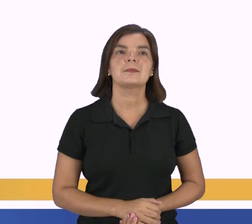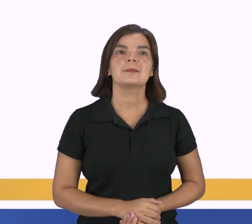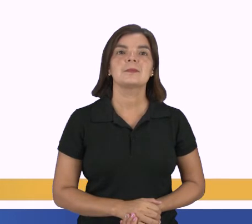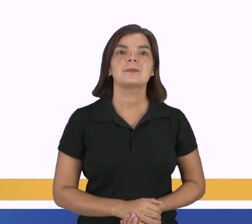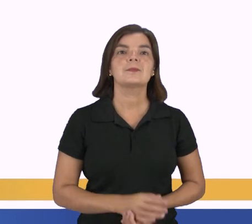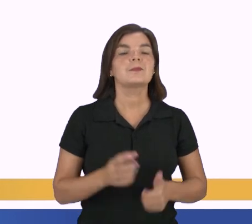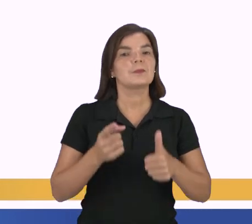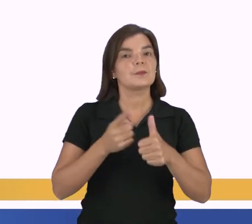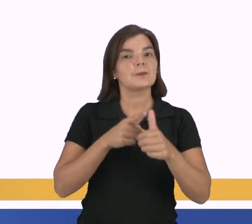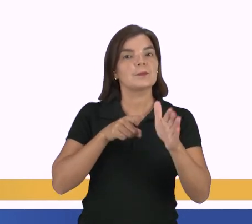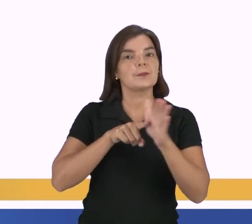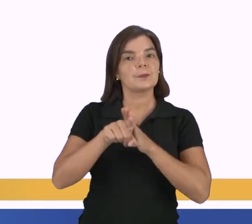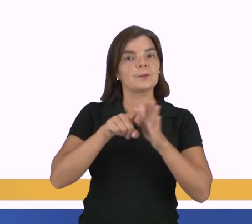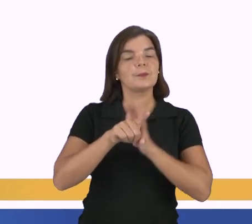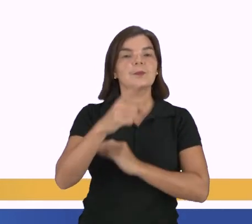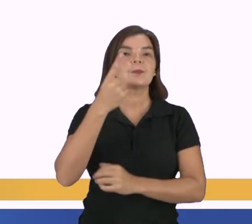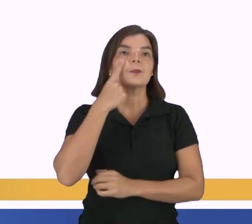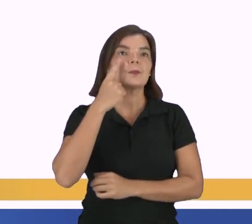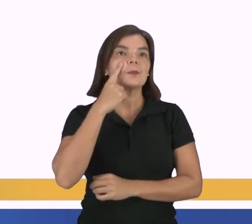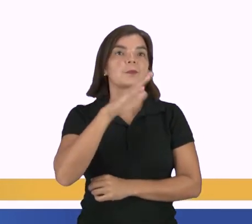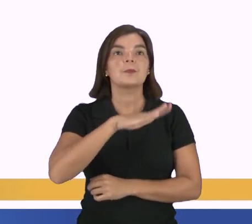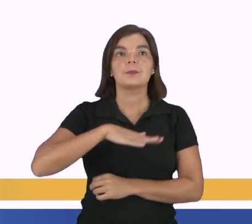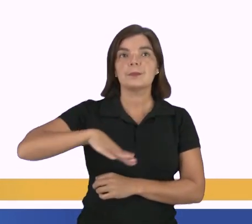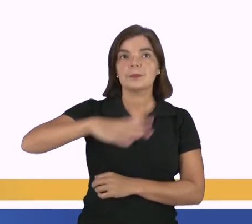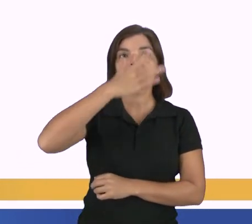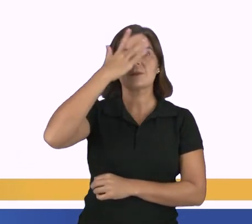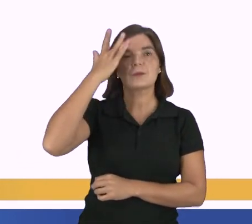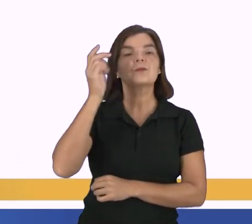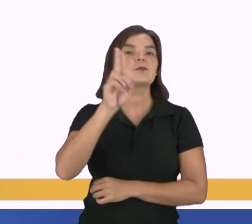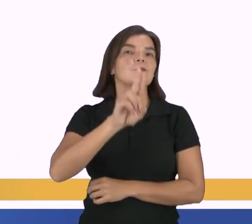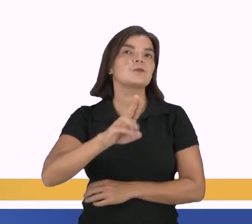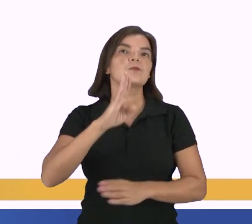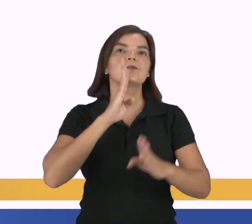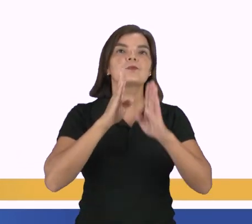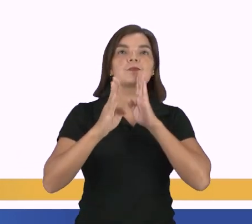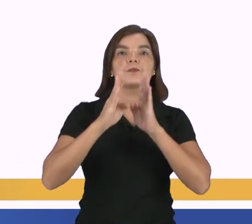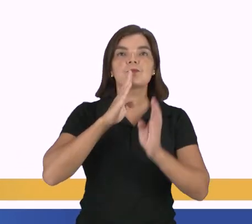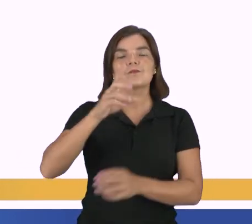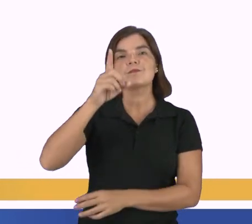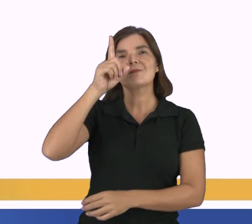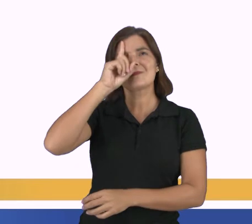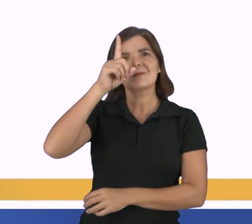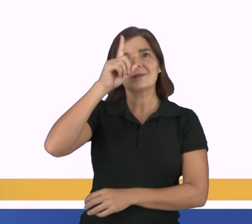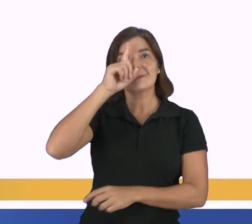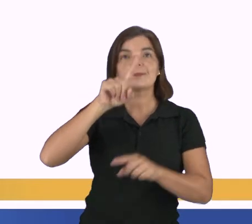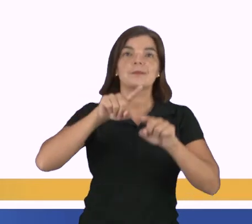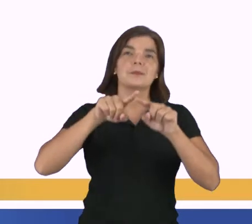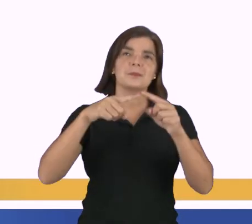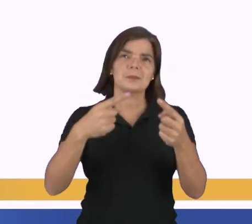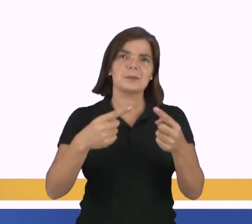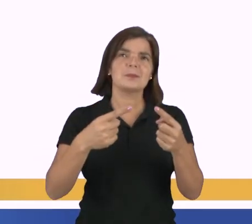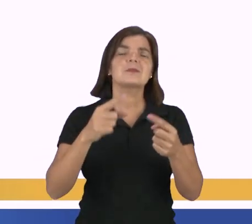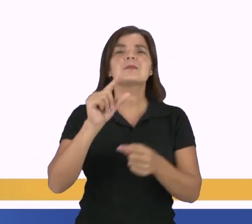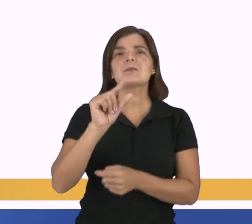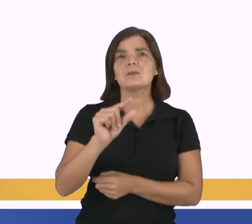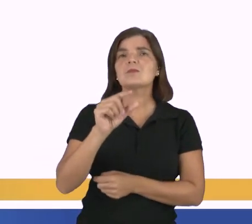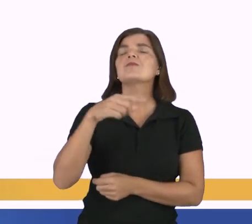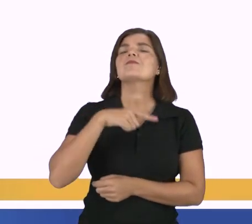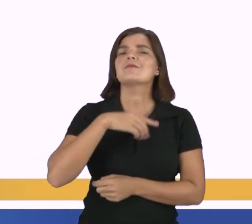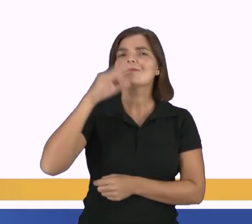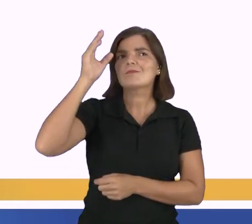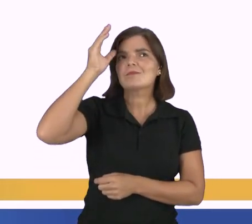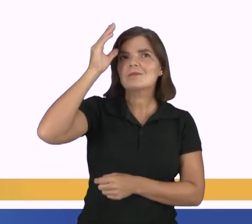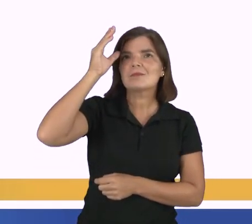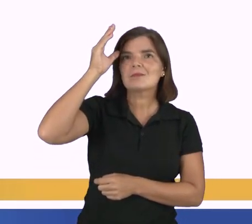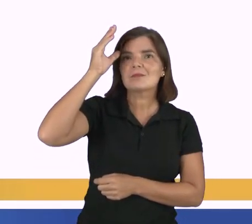Então, observem aqui comigo. Ó. A maioria das pessoas usa o Facebook diariamente, mas poucos